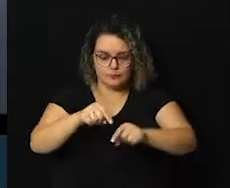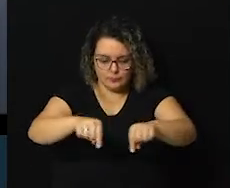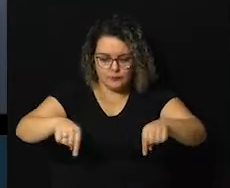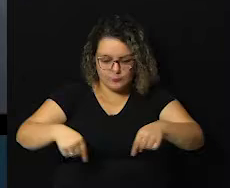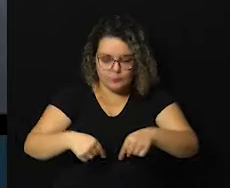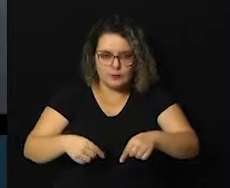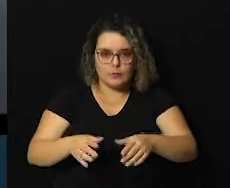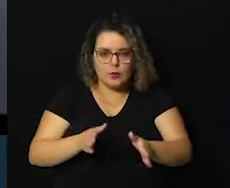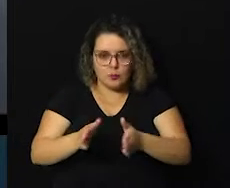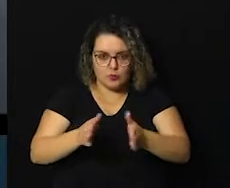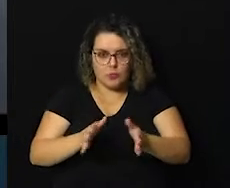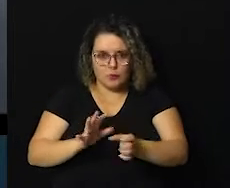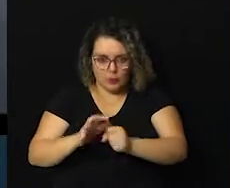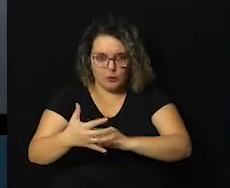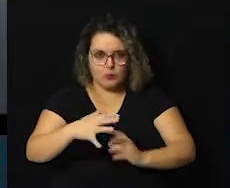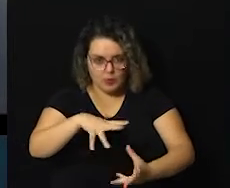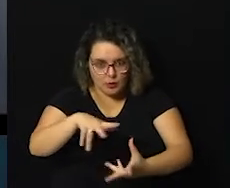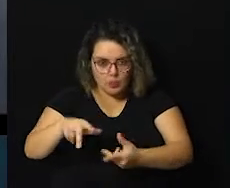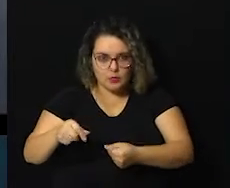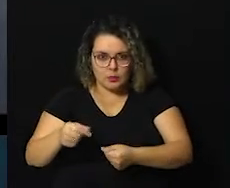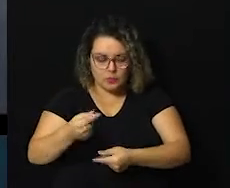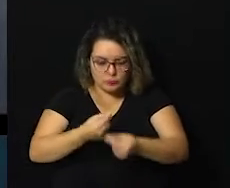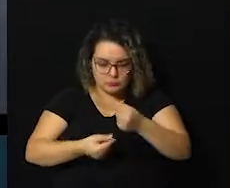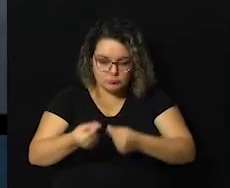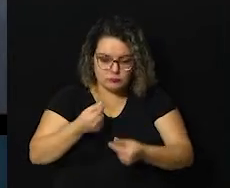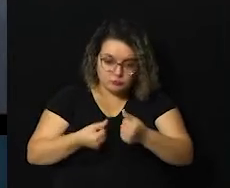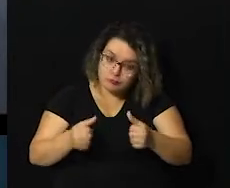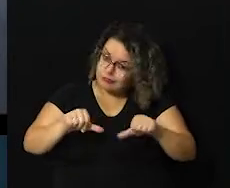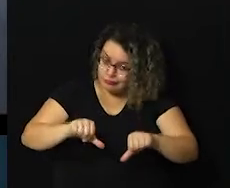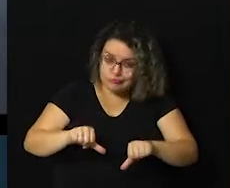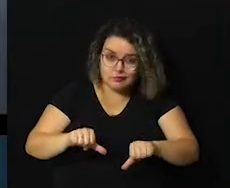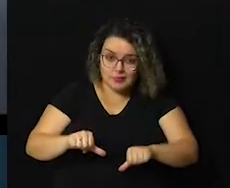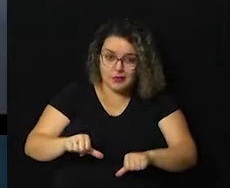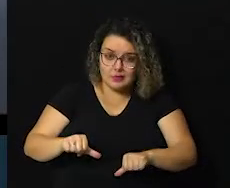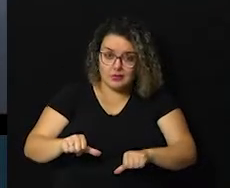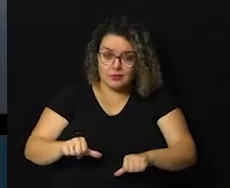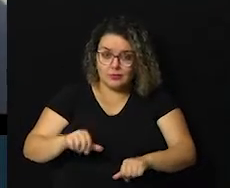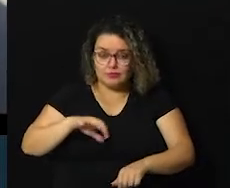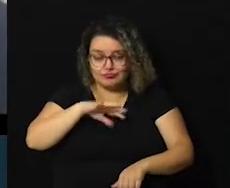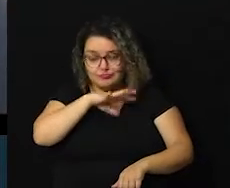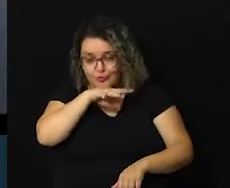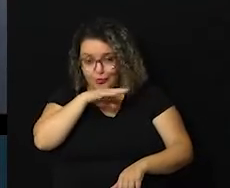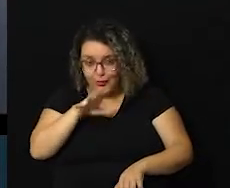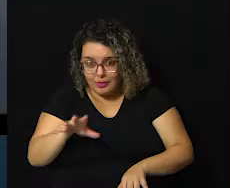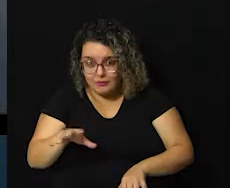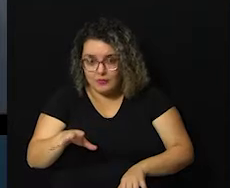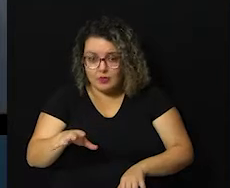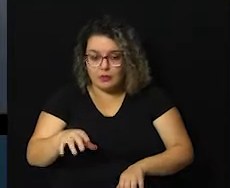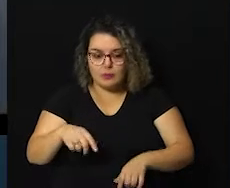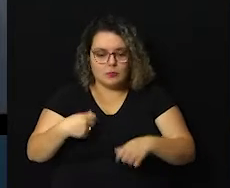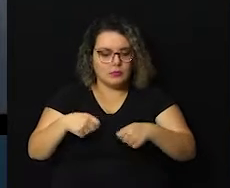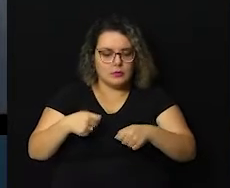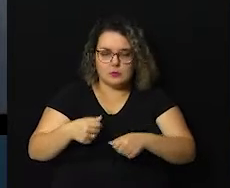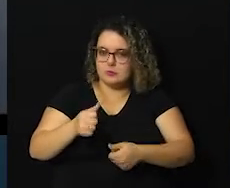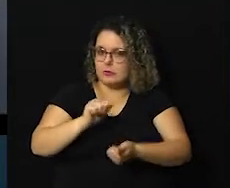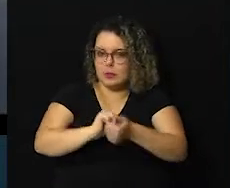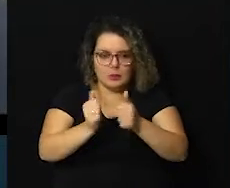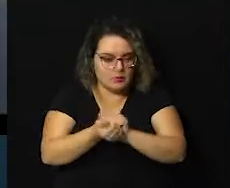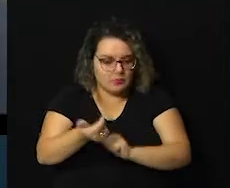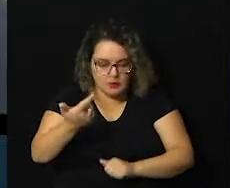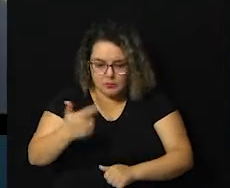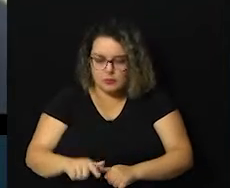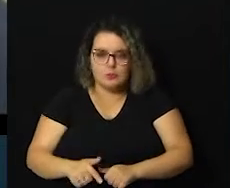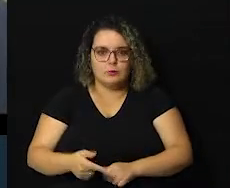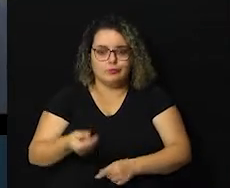um cômodo eu tava na pandemia eu tava assistindo seriamente eu tava mal quebrado e eu tive que me